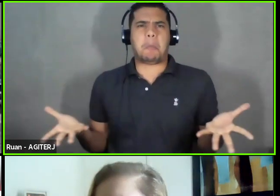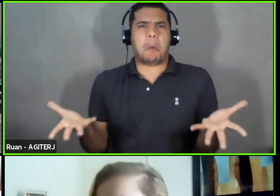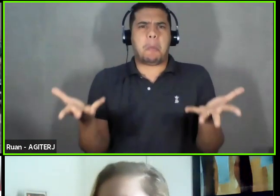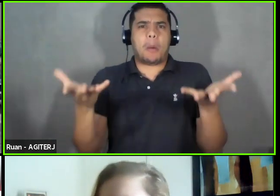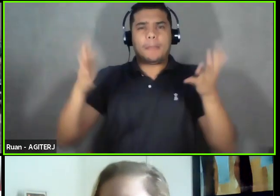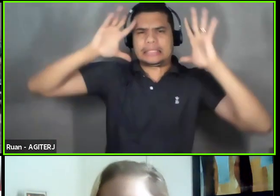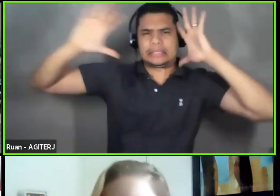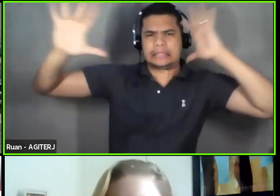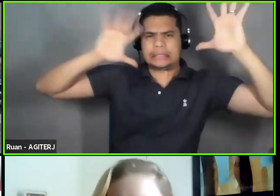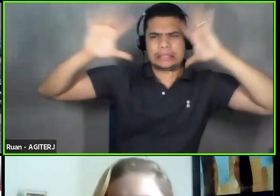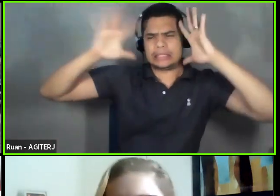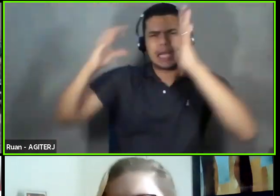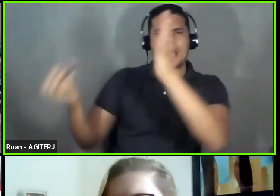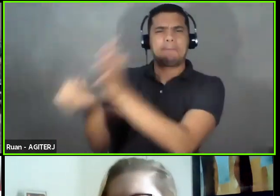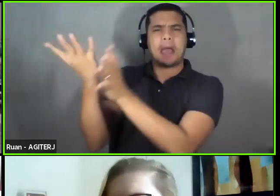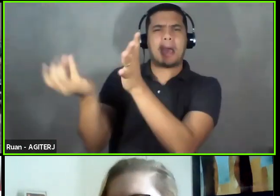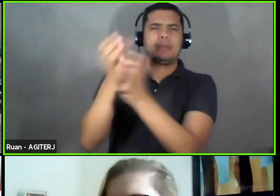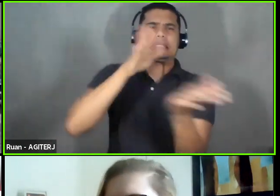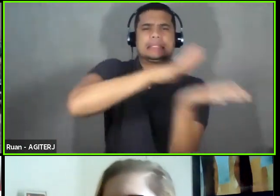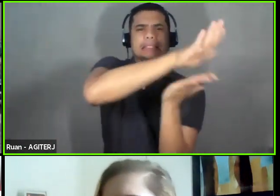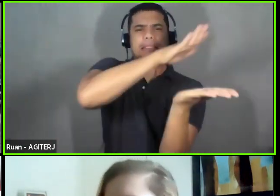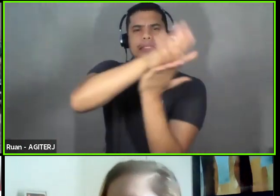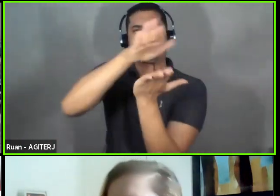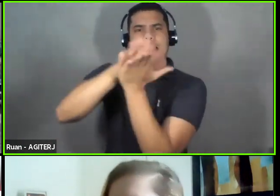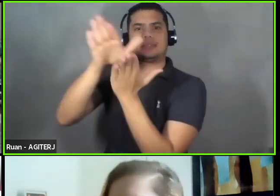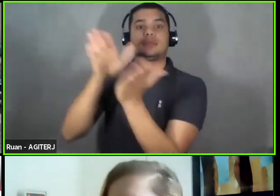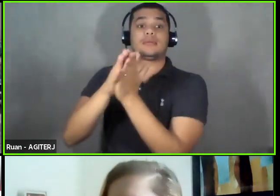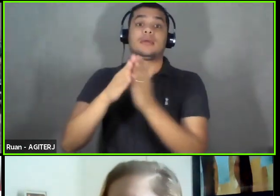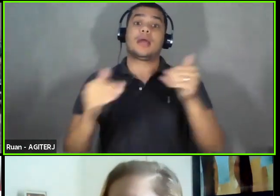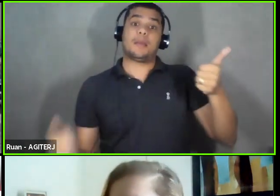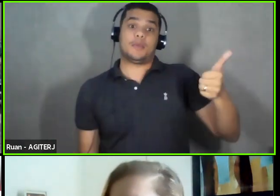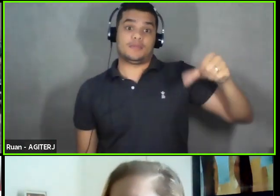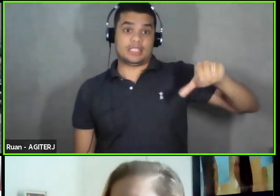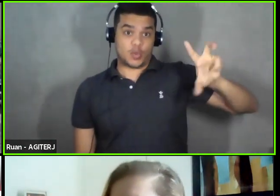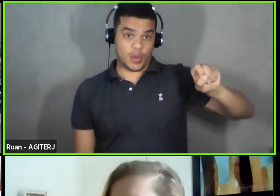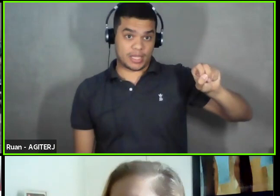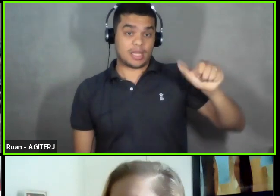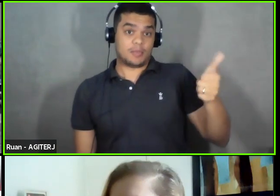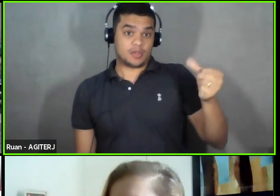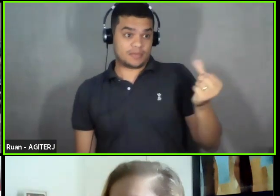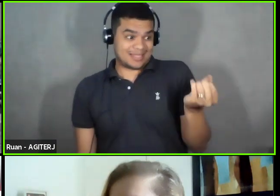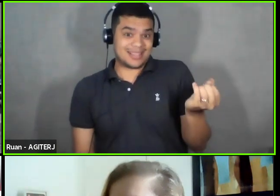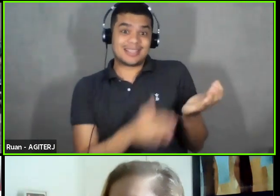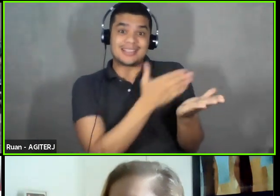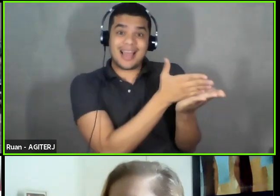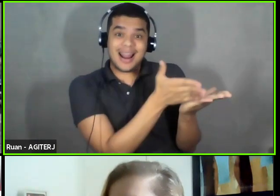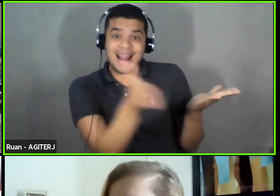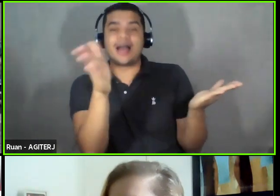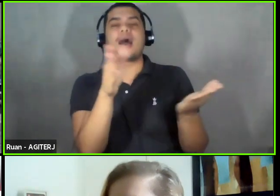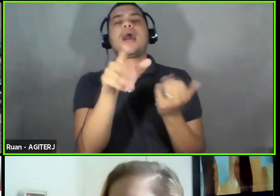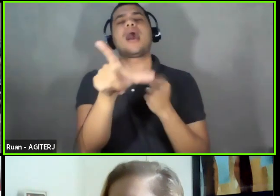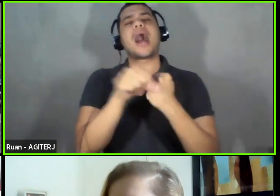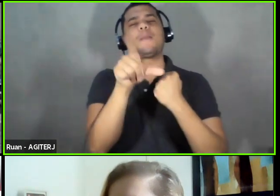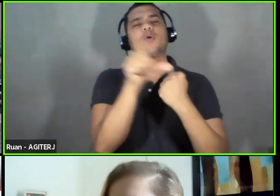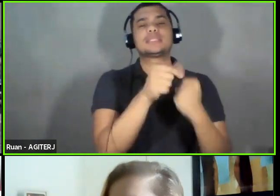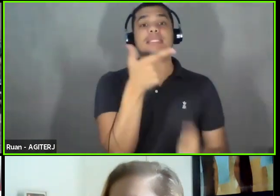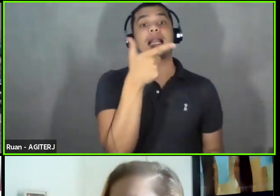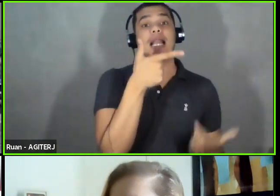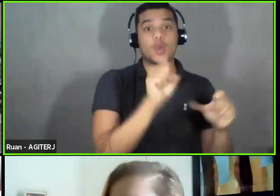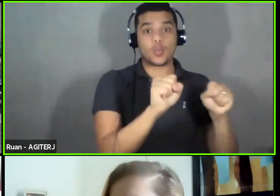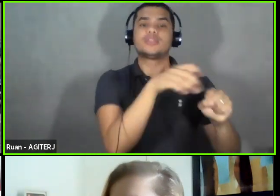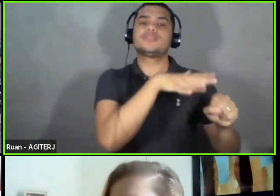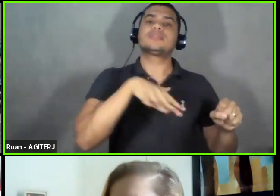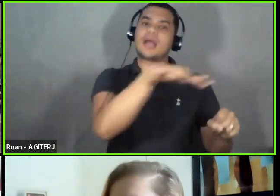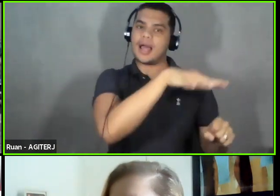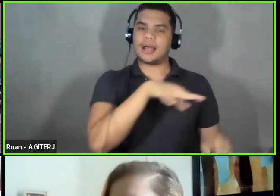teórica, precedida no final dos anos 50 e na década de 60 pelas abordagens linguísticas da tradução desenvolvidas por